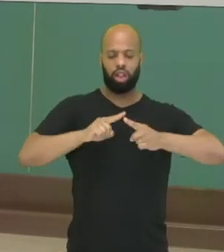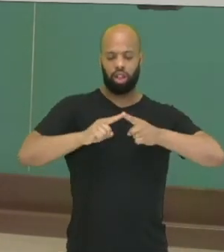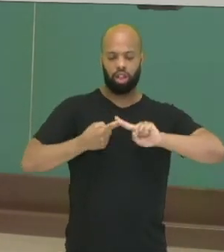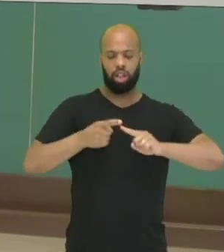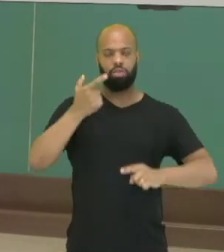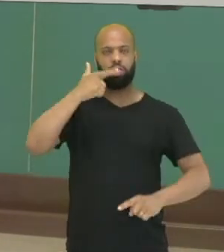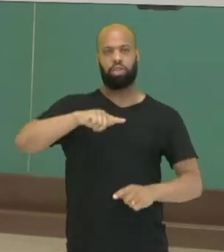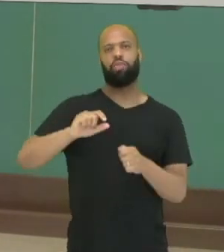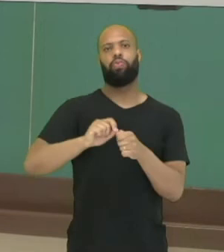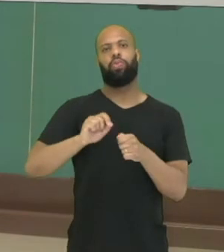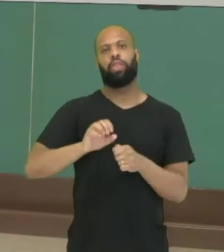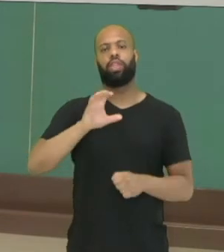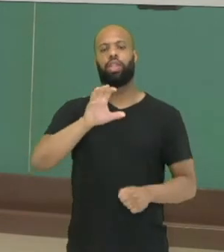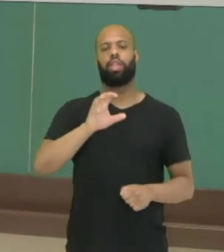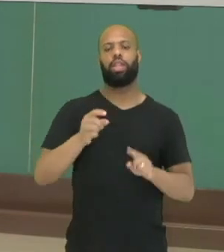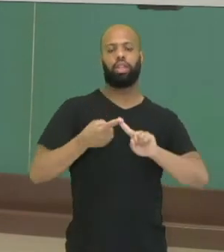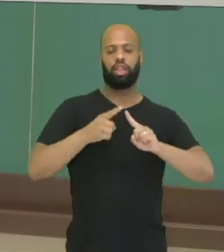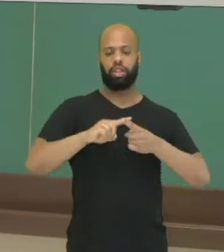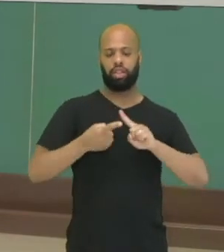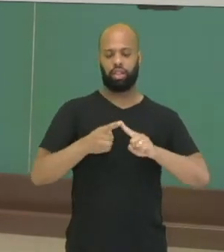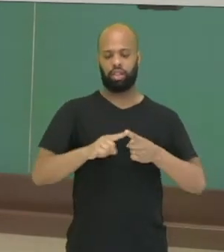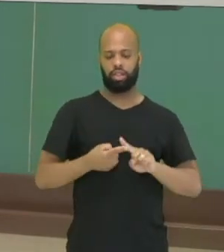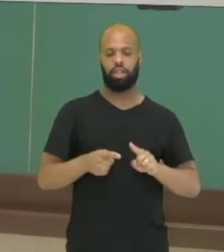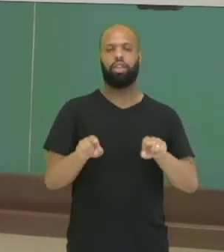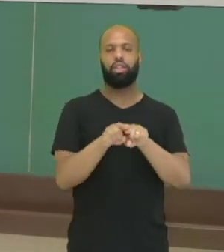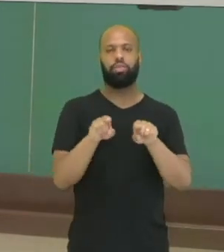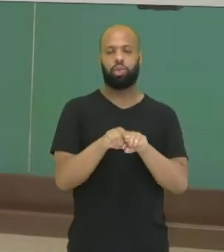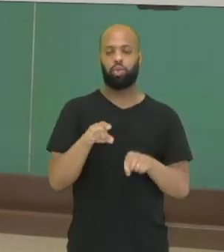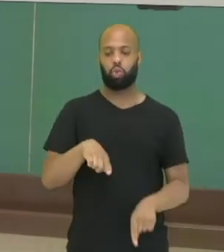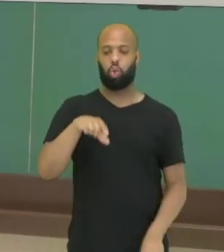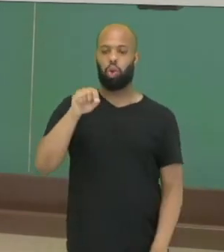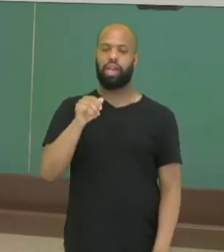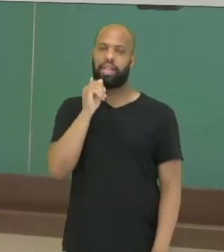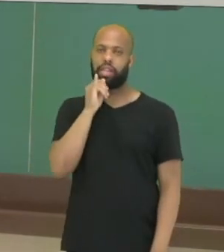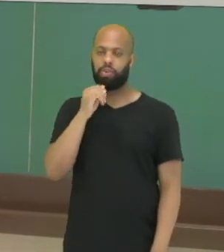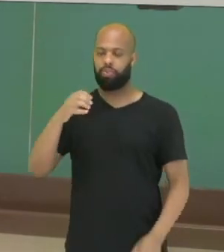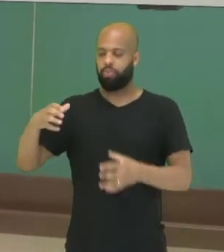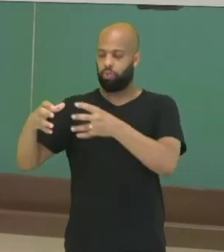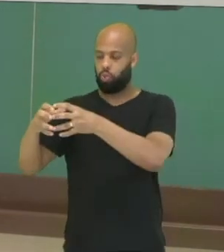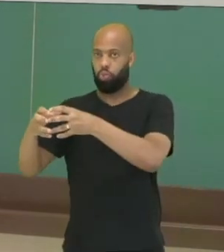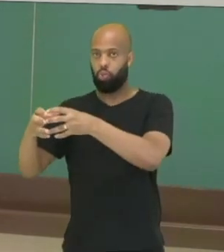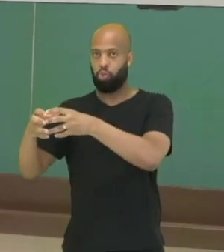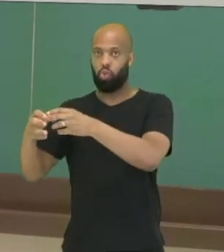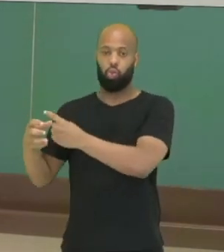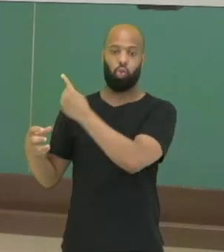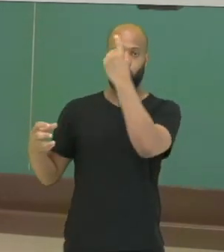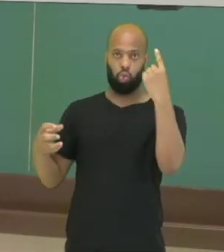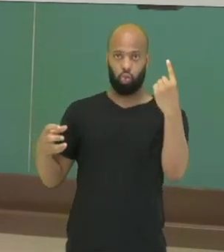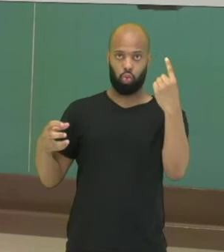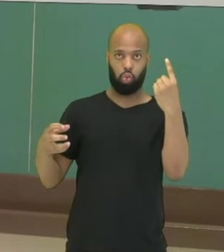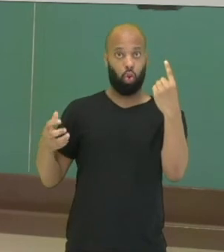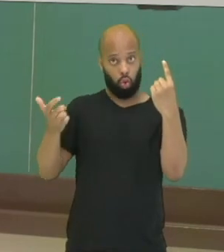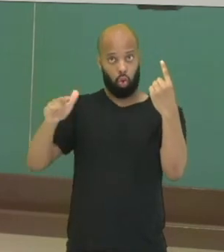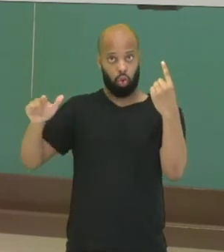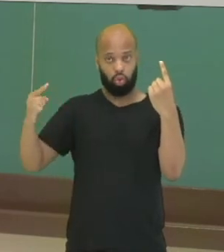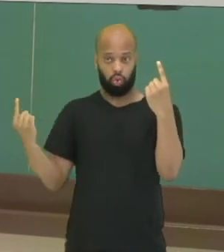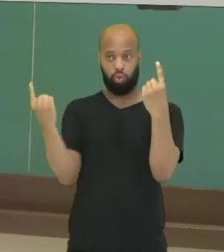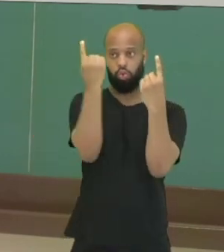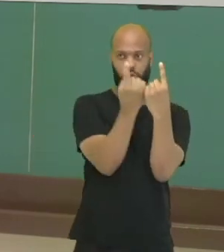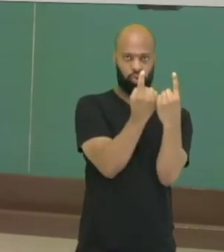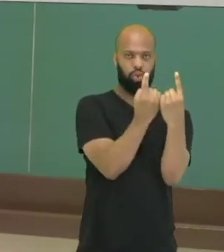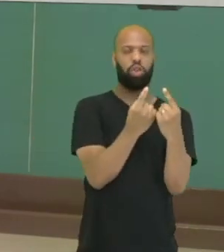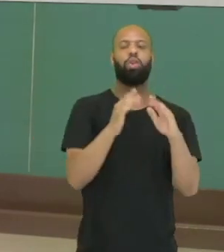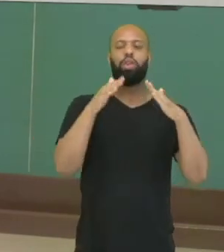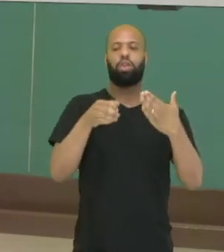fazer essa combinação, né? Escolhendo um, escolhendo o outro. Se a gente usar o